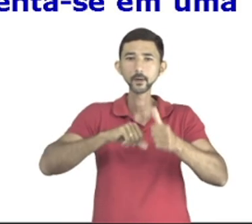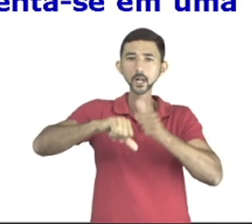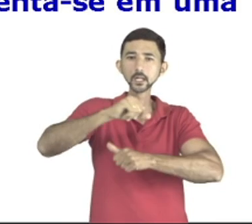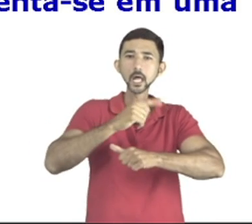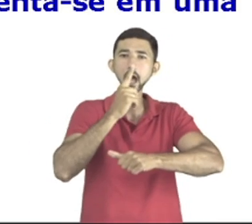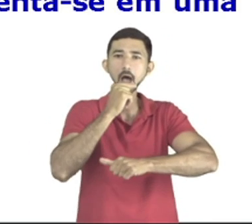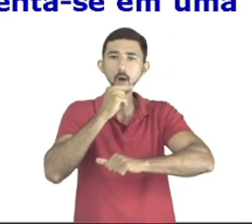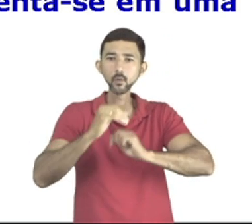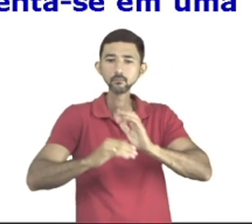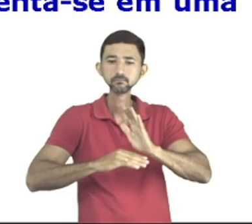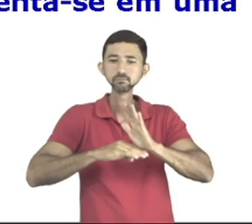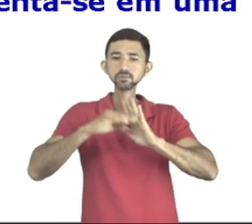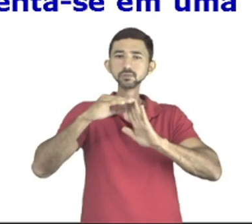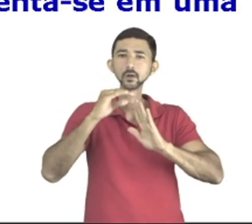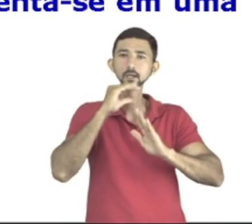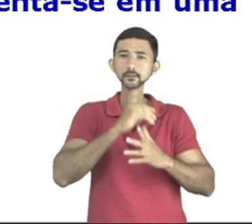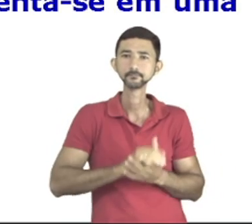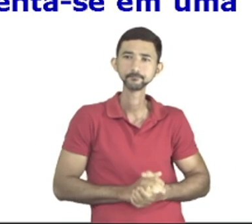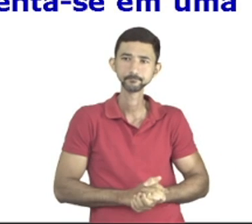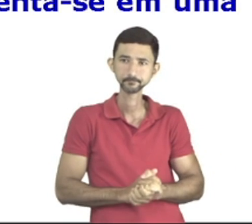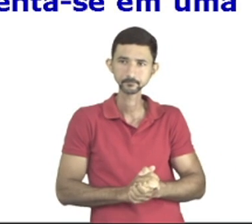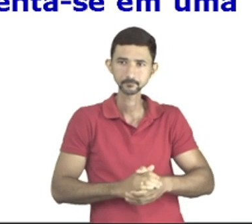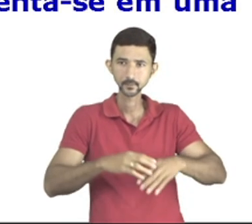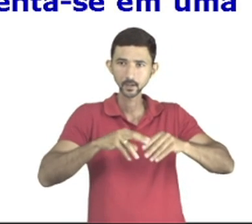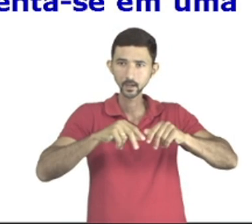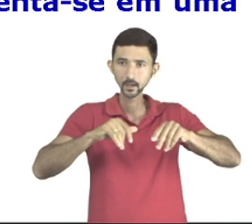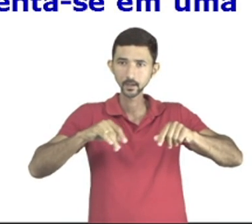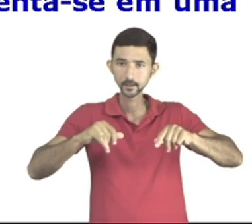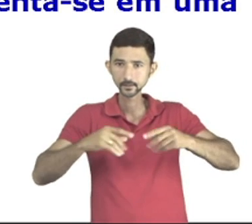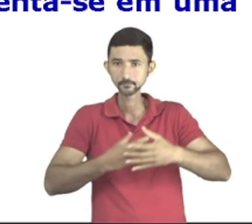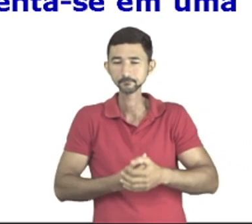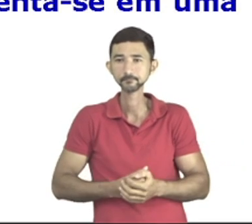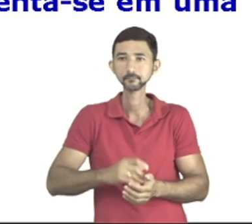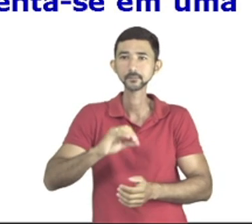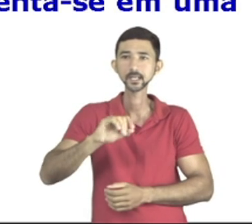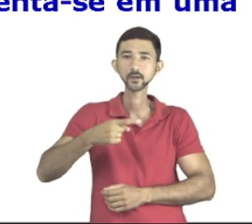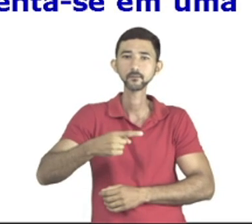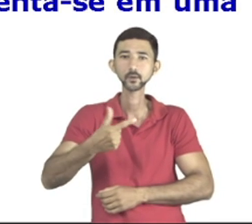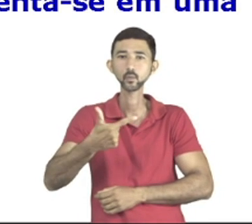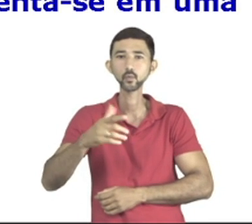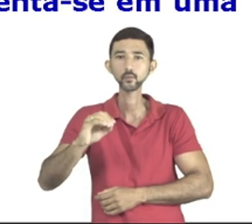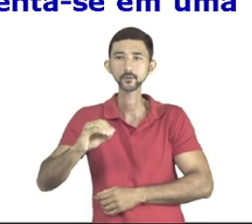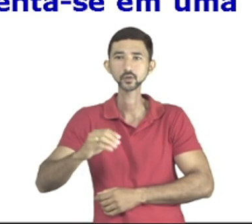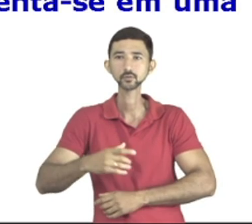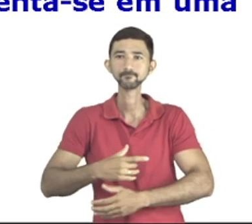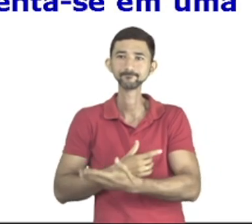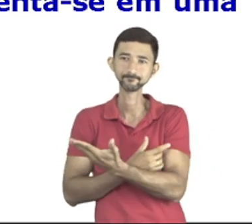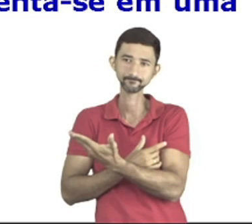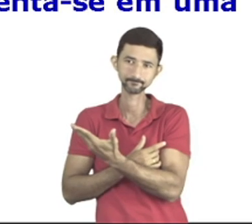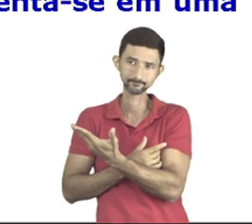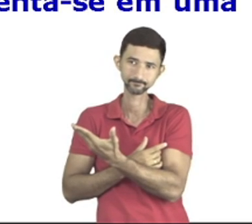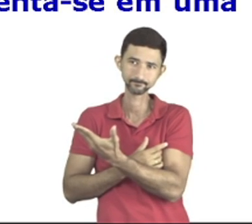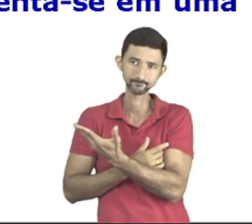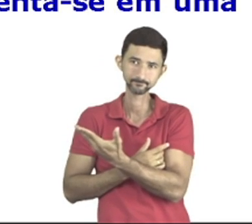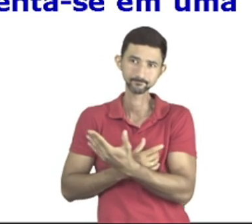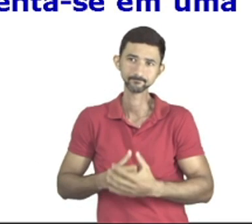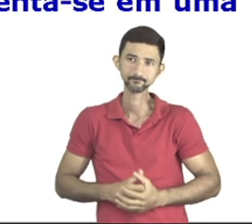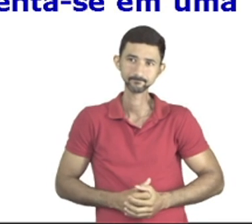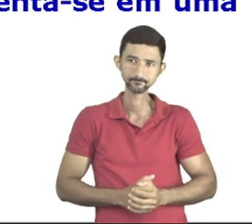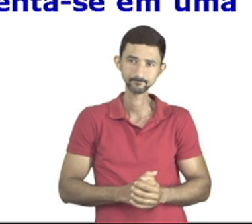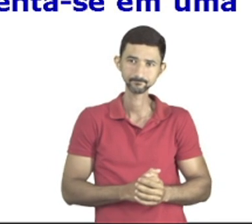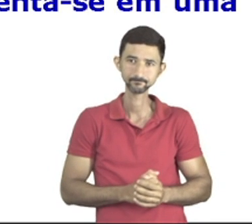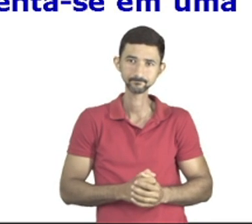água. Para a areia, eu preciso de 0,2 calorias. Quer dizer, eu preciso de